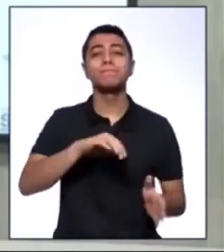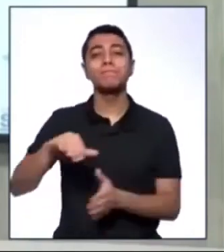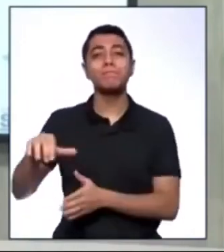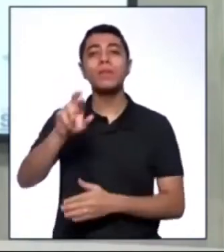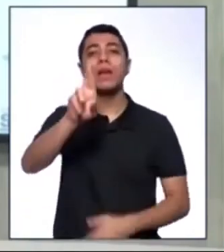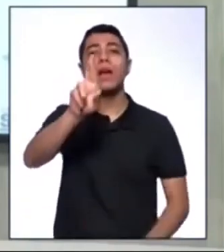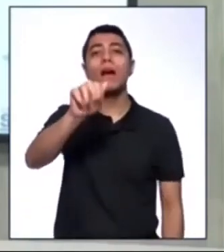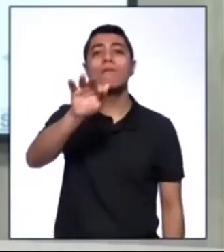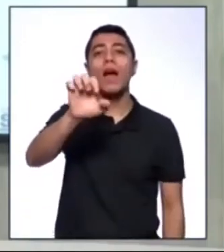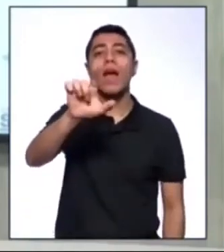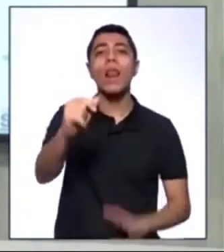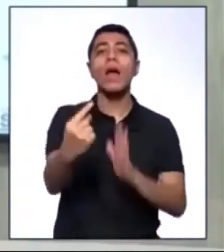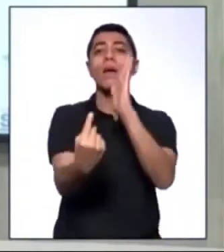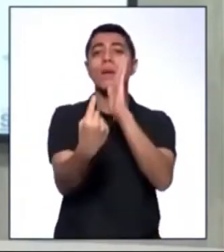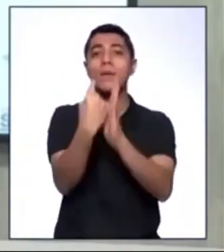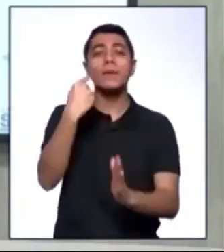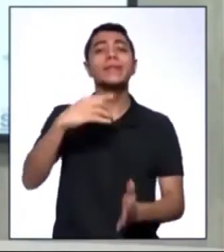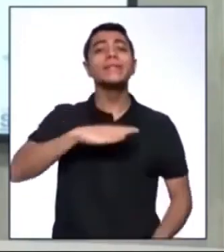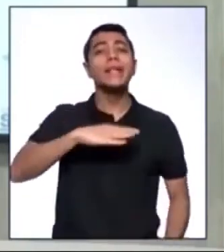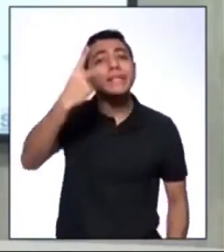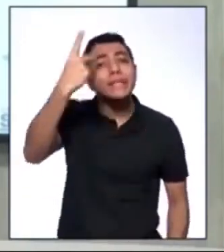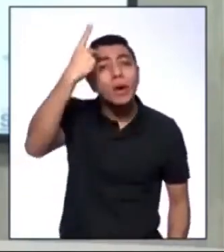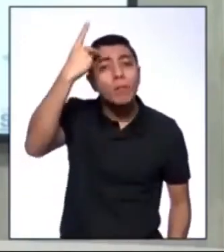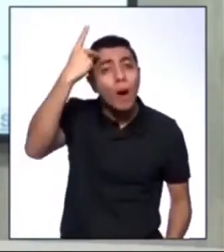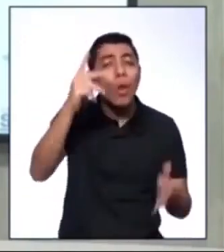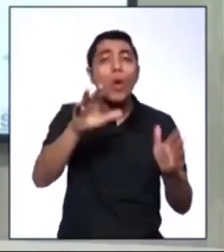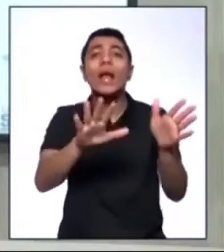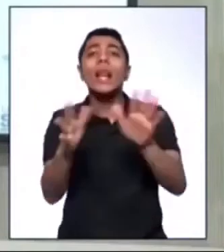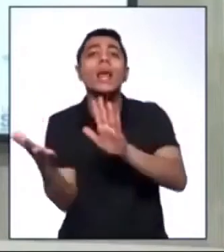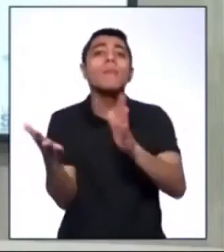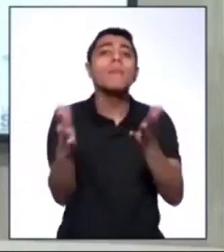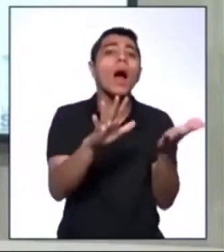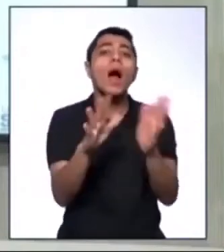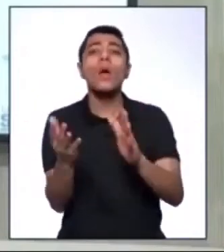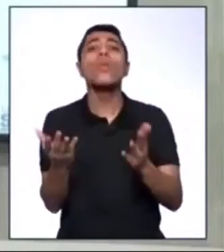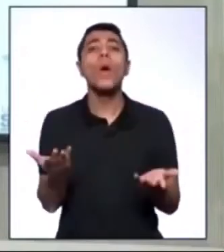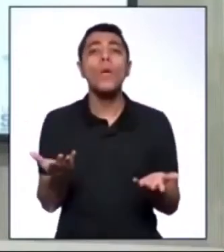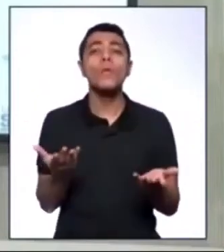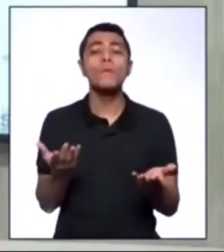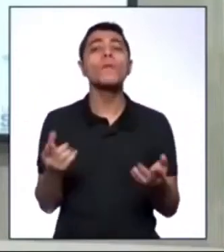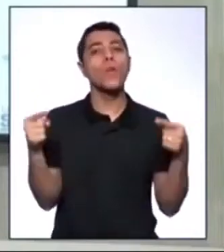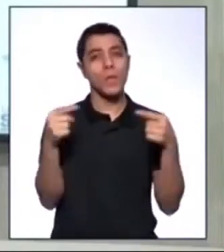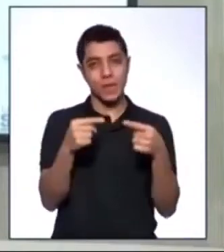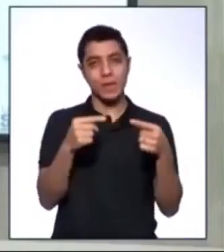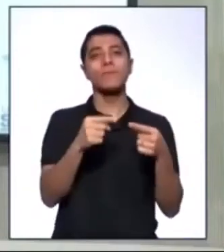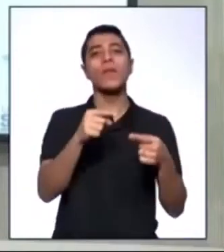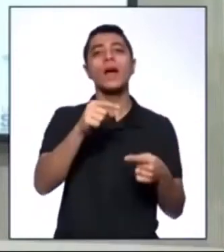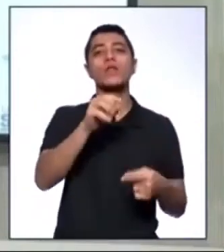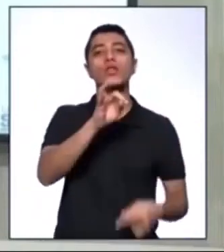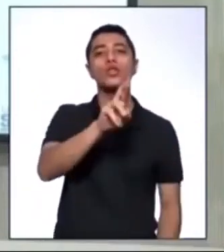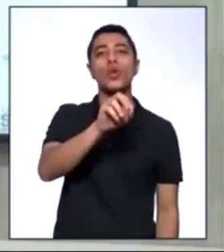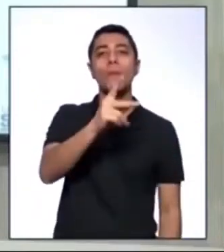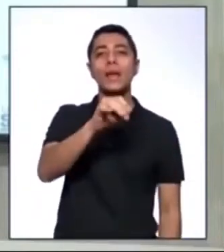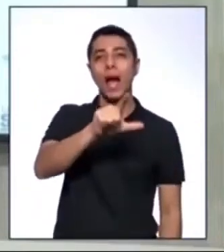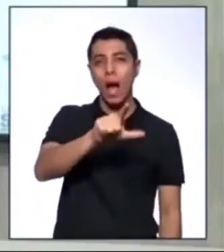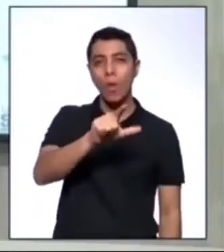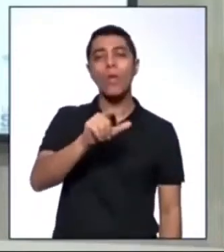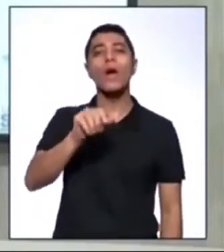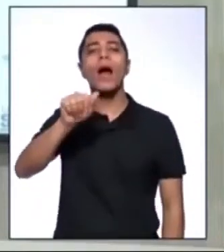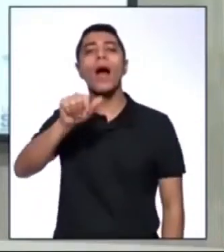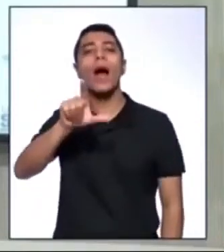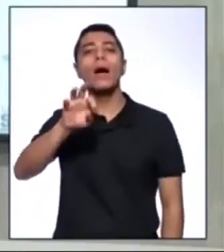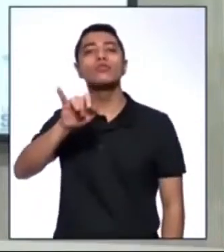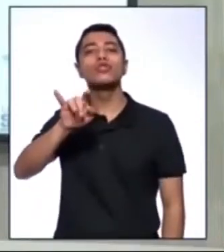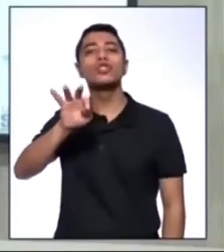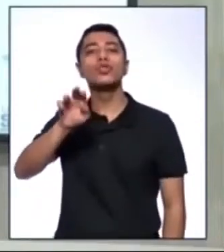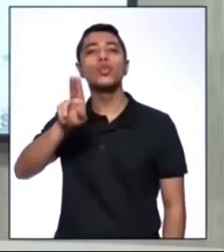Paulo, galera, está inserida no clima tropical de altitude. A altitude de São Paulo, a altitude média de São Paulo,